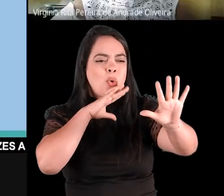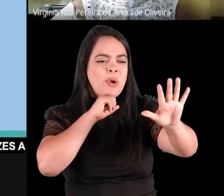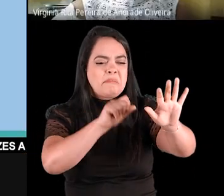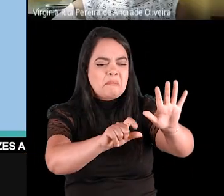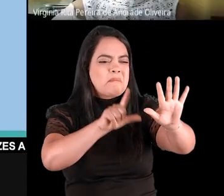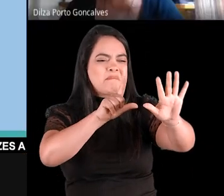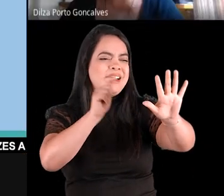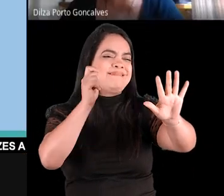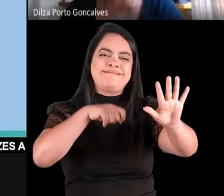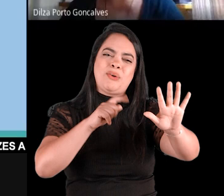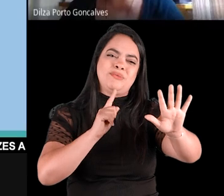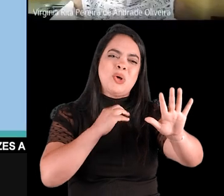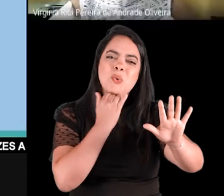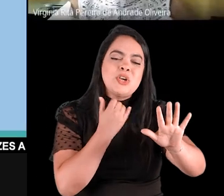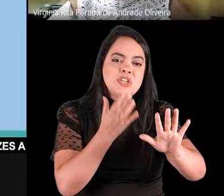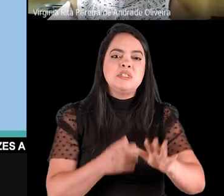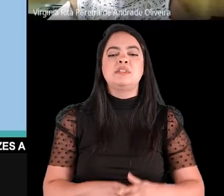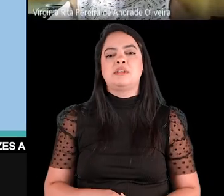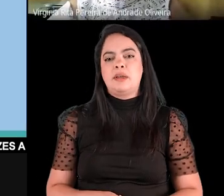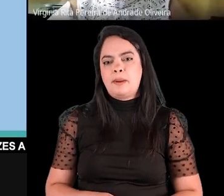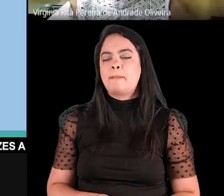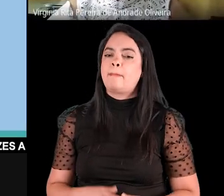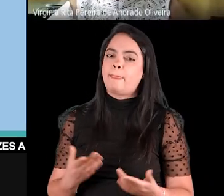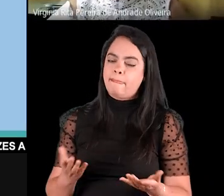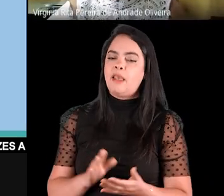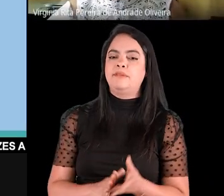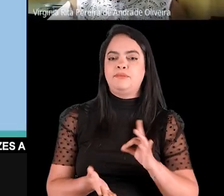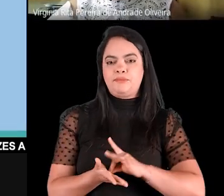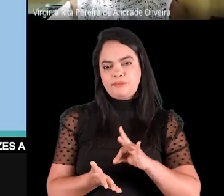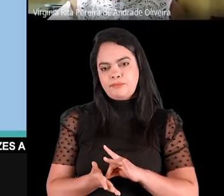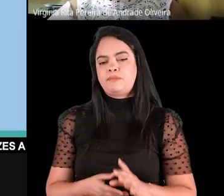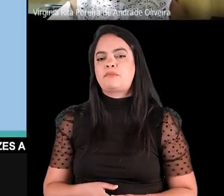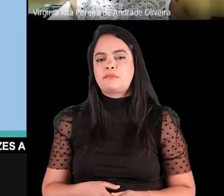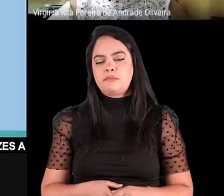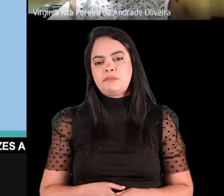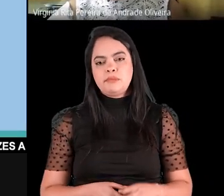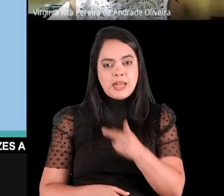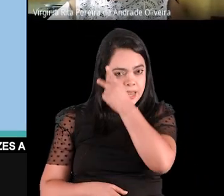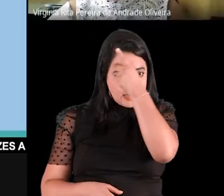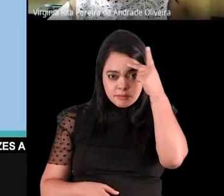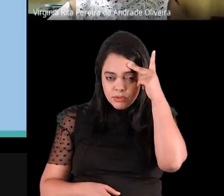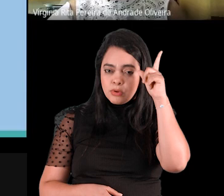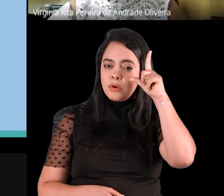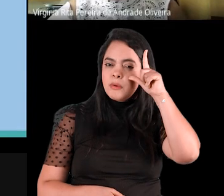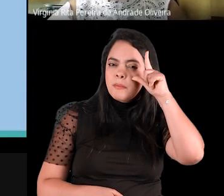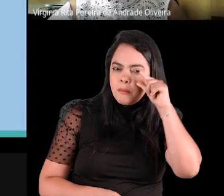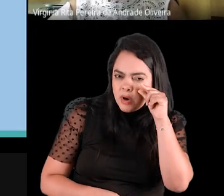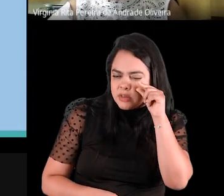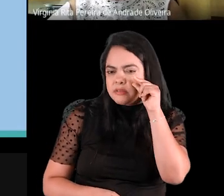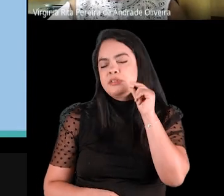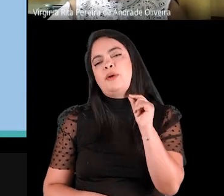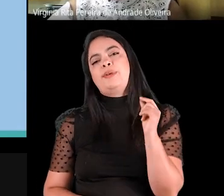Então, essa é também... Só fazendo uma observação, normalmente, as pessoas que têm baixa visão, às vezes a gente fala